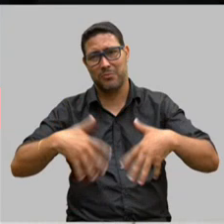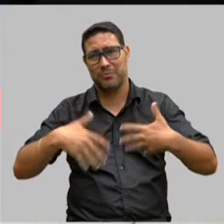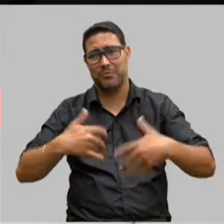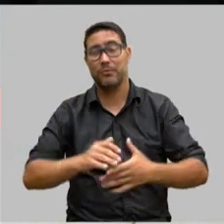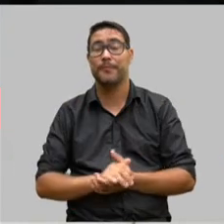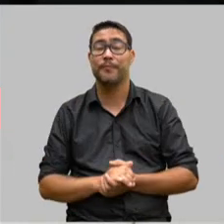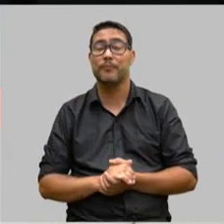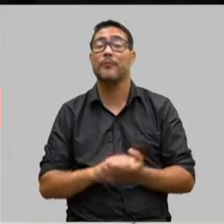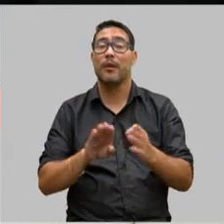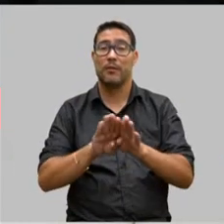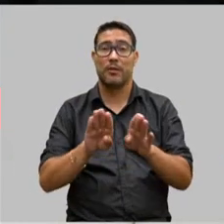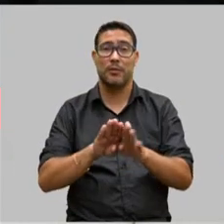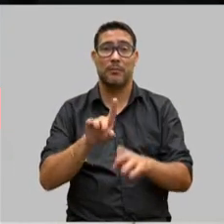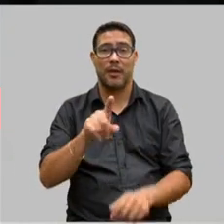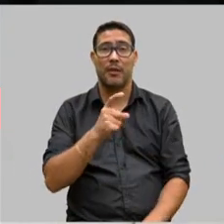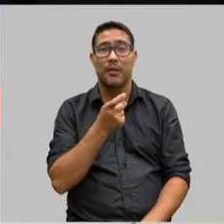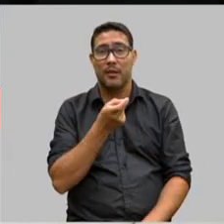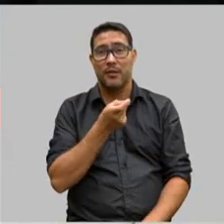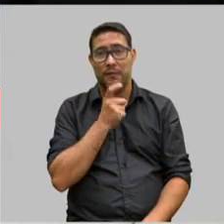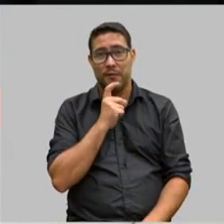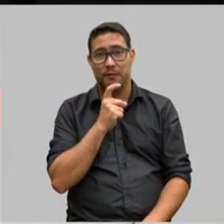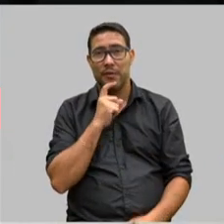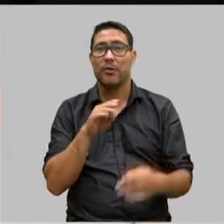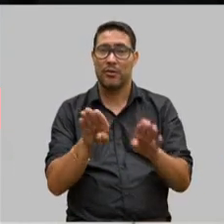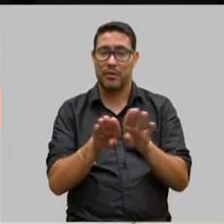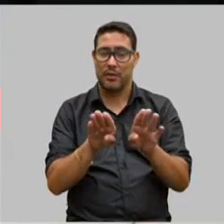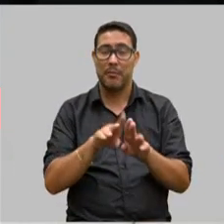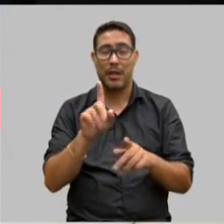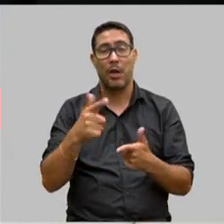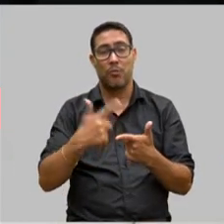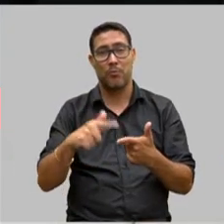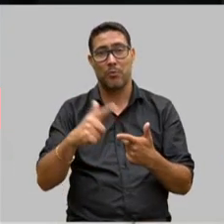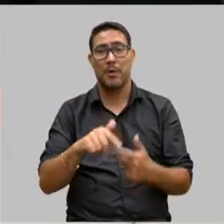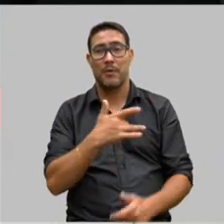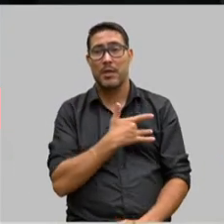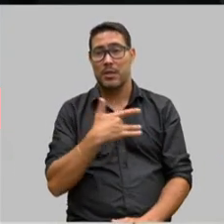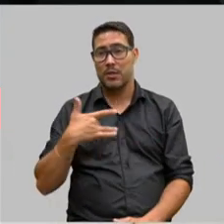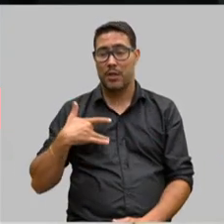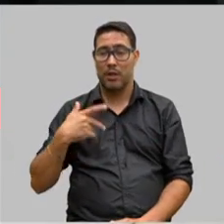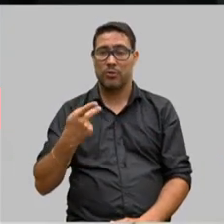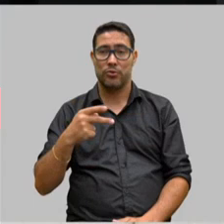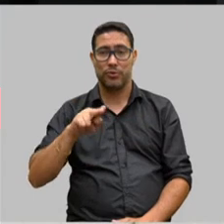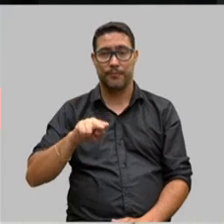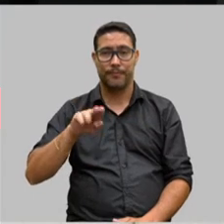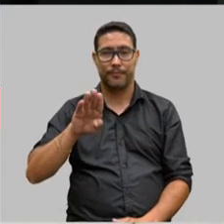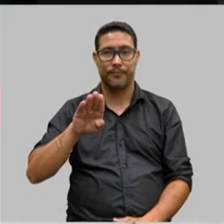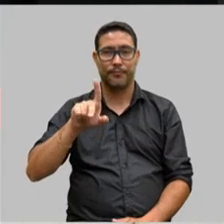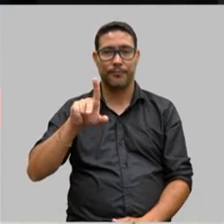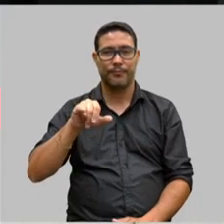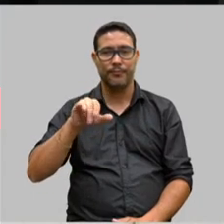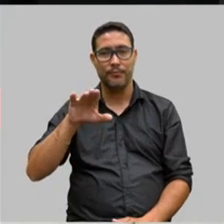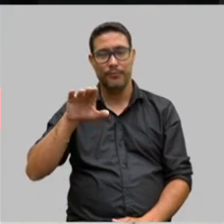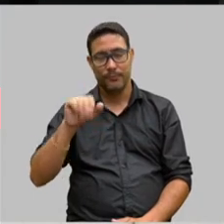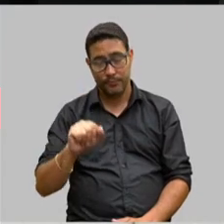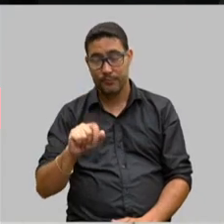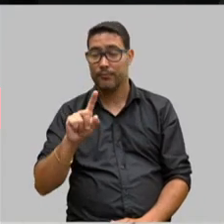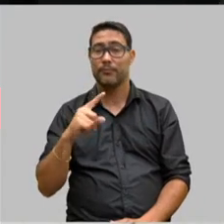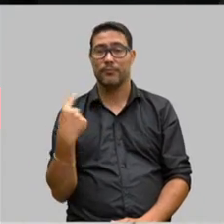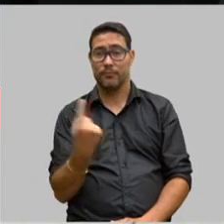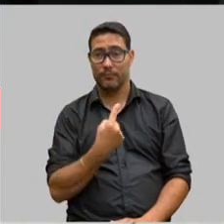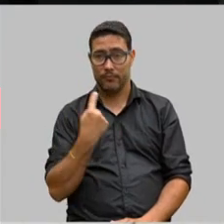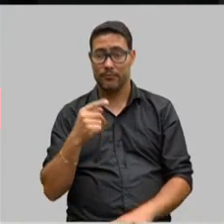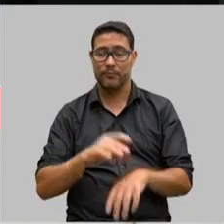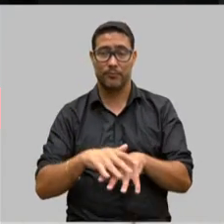frio também são problemas de saúde pública. Nós ficamos mais susceptíveis a